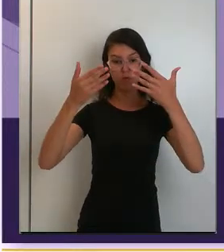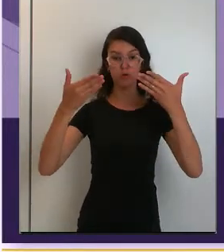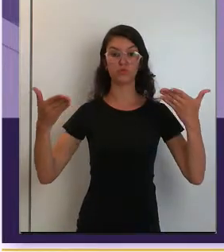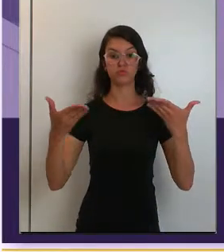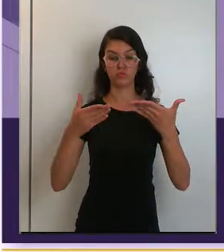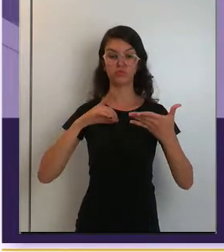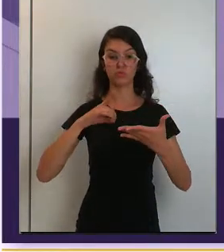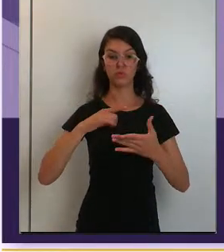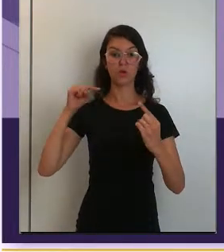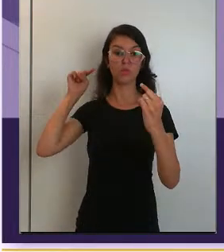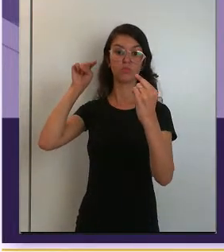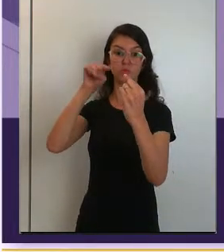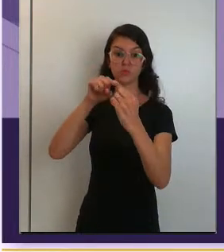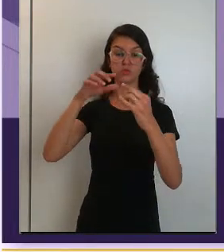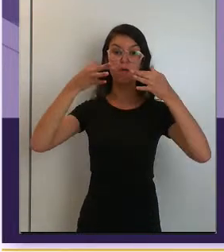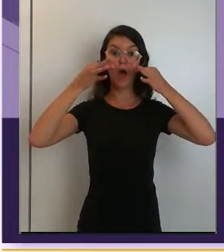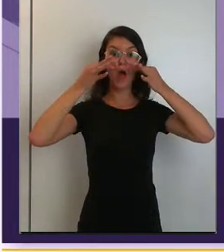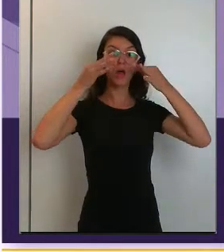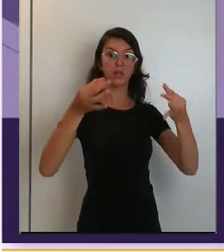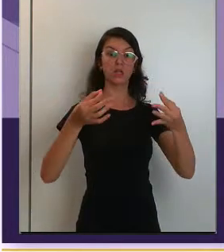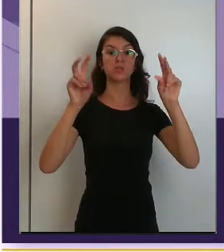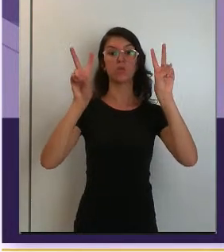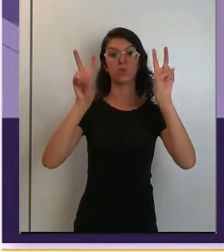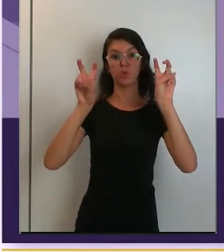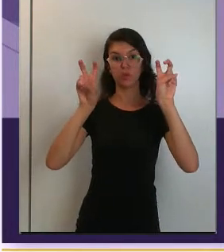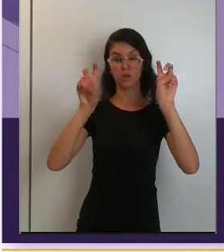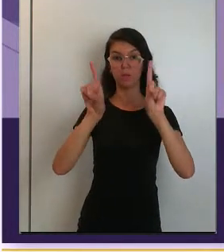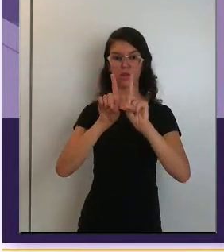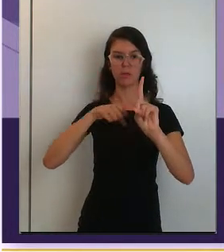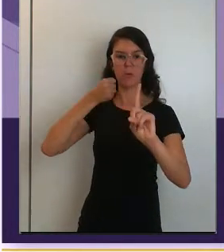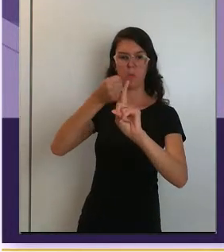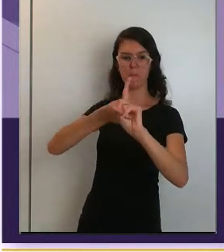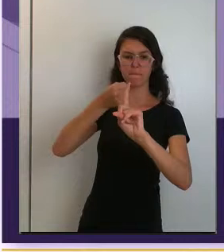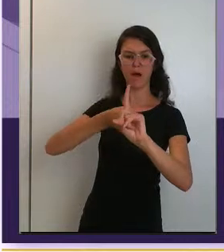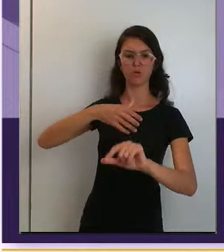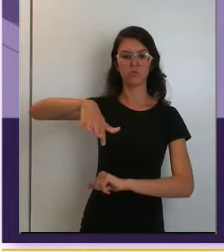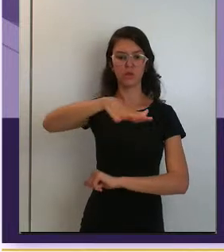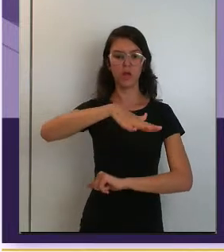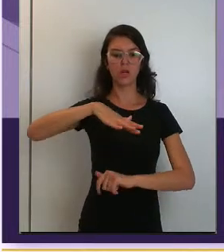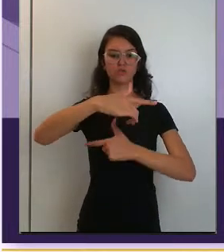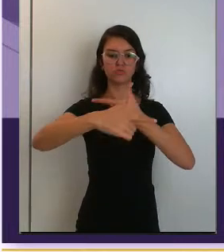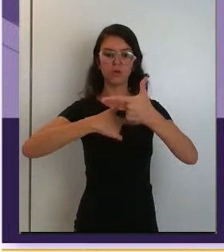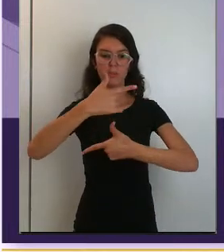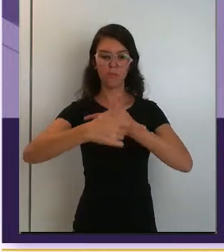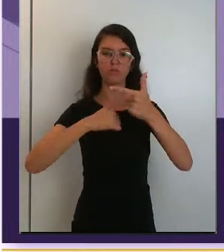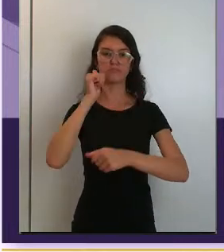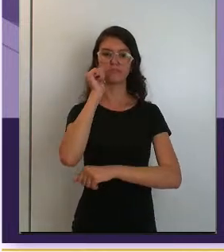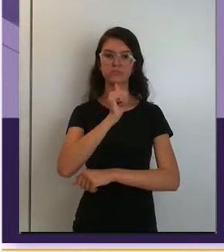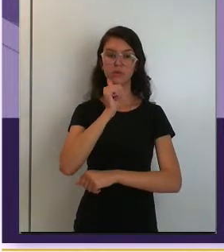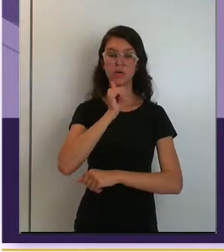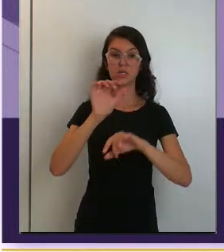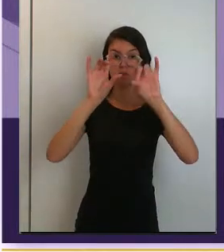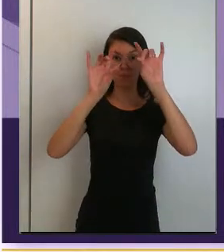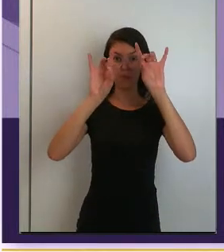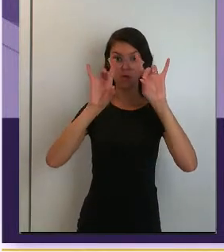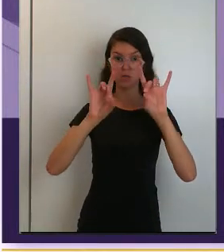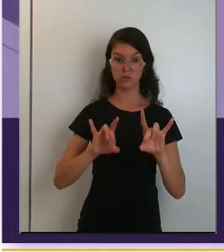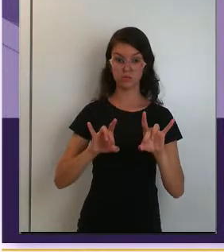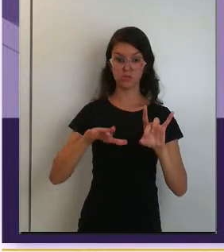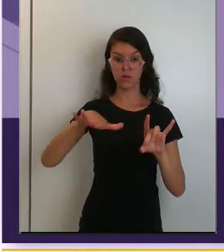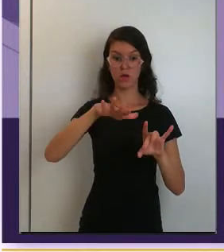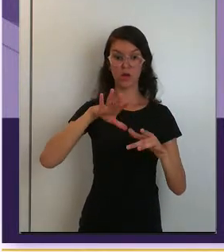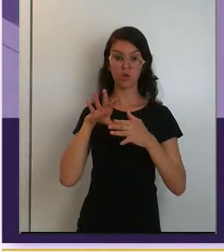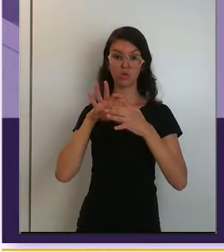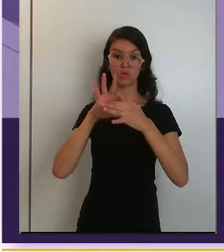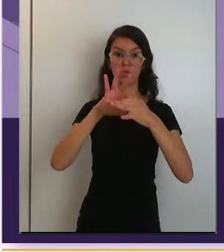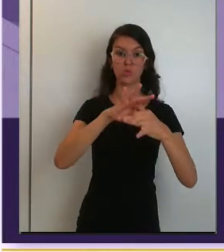de chamar a atenção para este tema e seu impacto no mercado de trabalho das mulheres, em especial no contexto